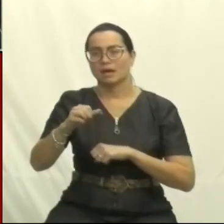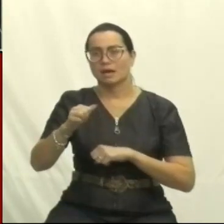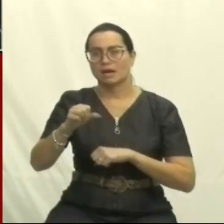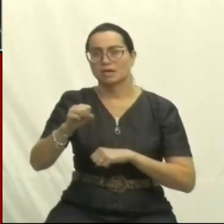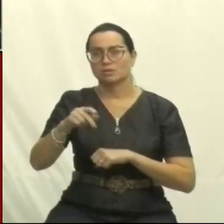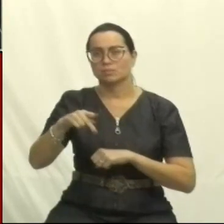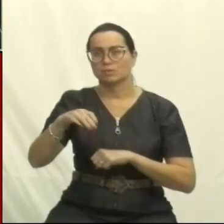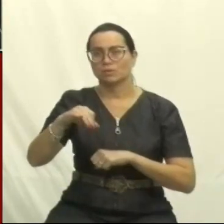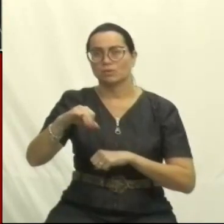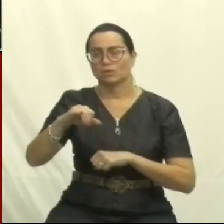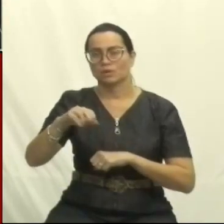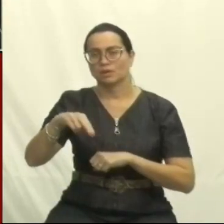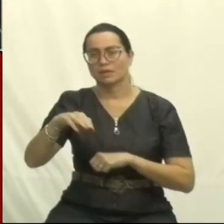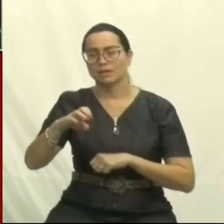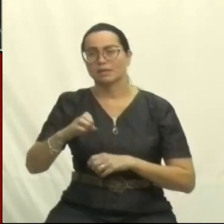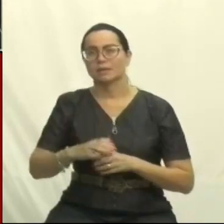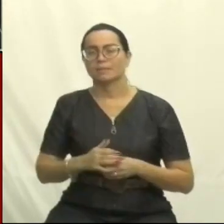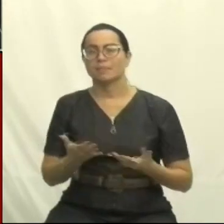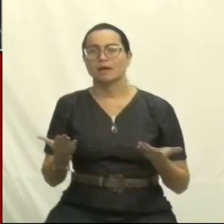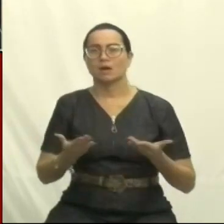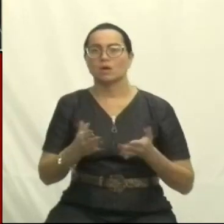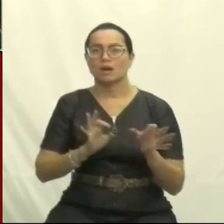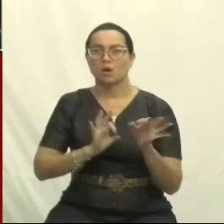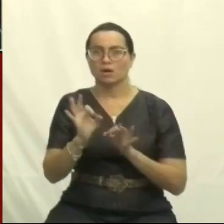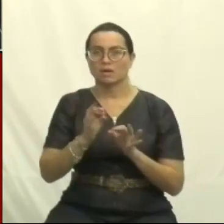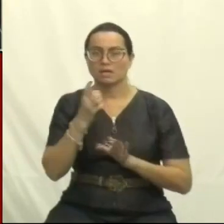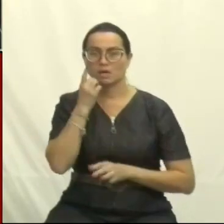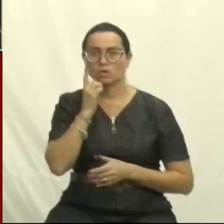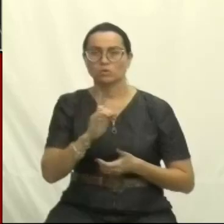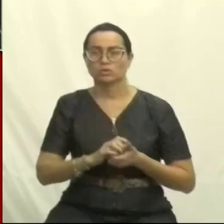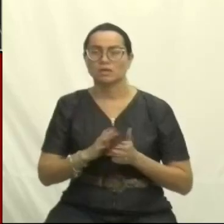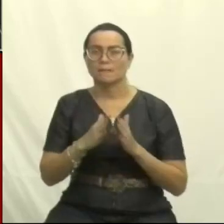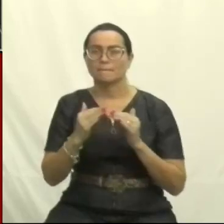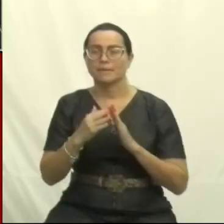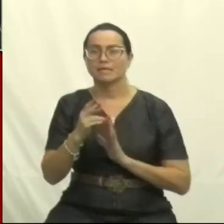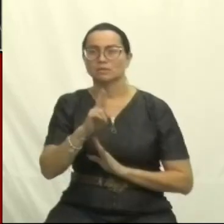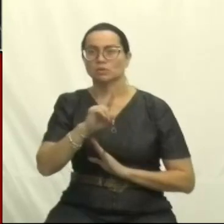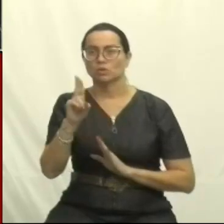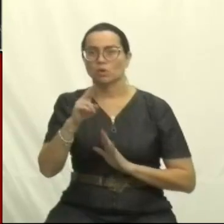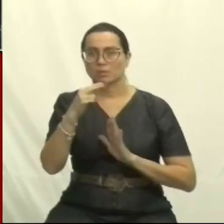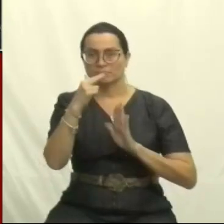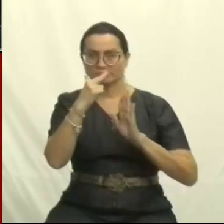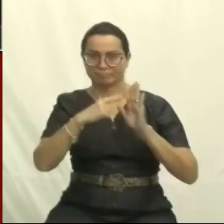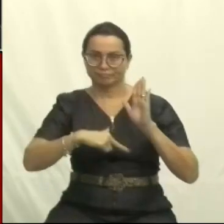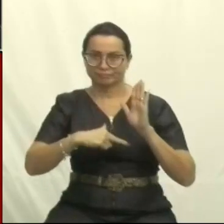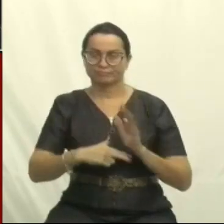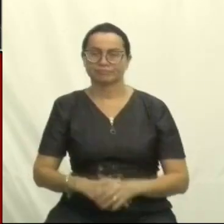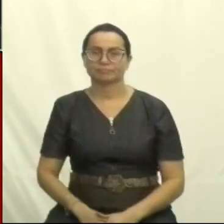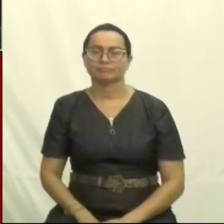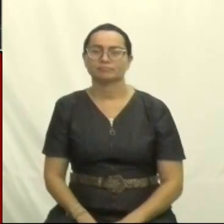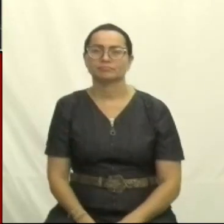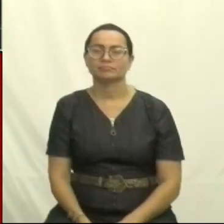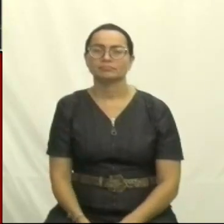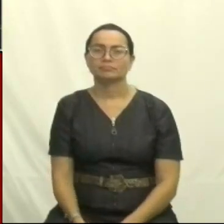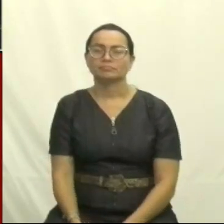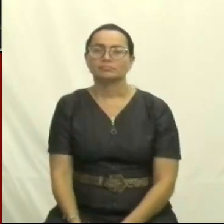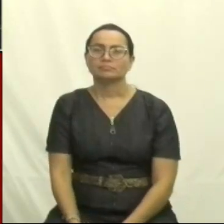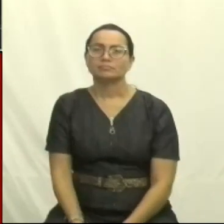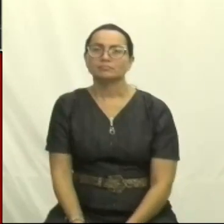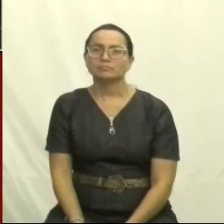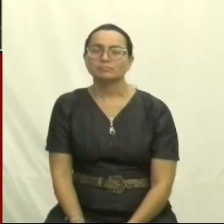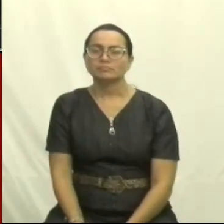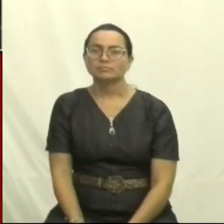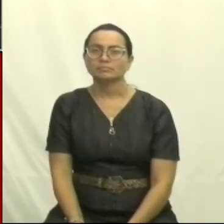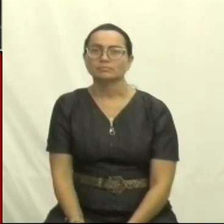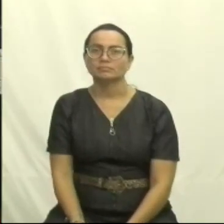Terminado o grande expediente, passamos à ordem do dia. Solicito aos senhores vereadores e vereadoras que façam a confirmação